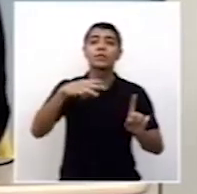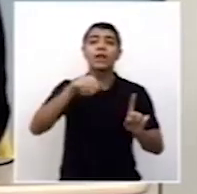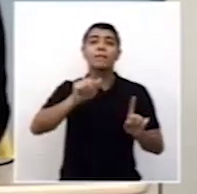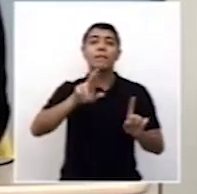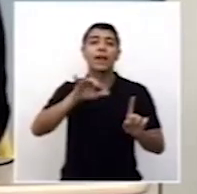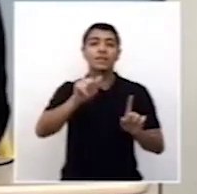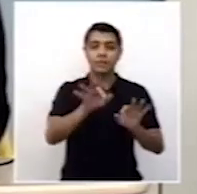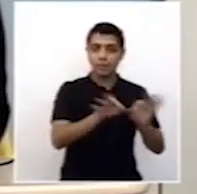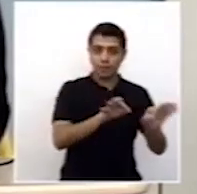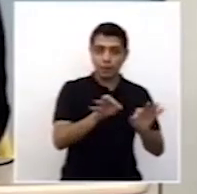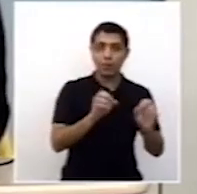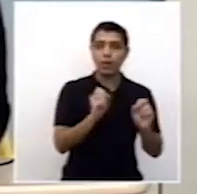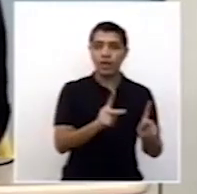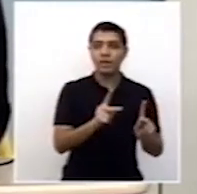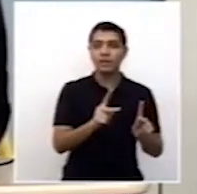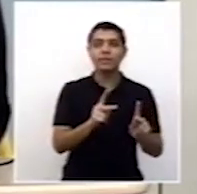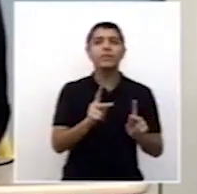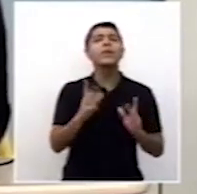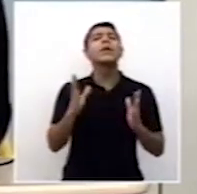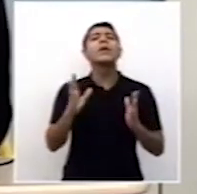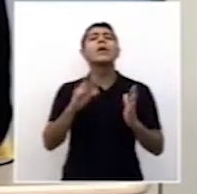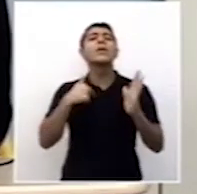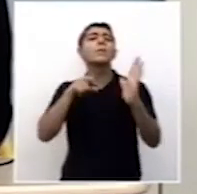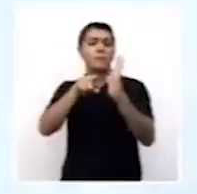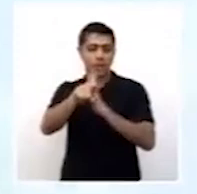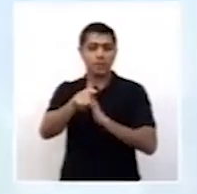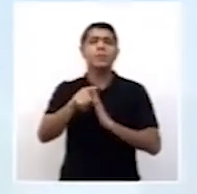é, o que é crônica?